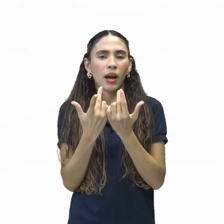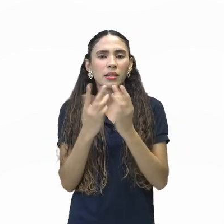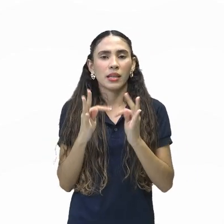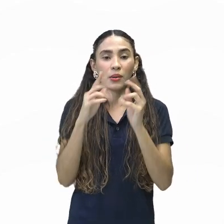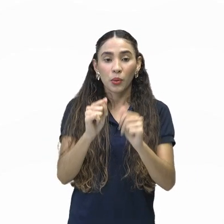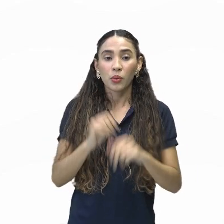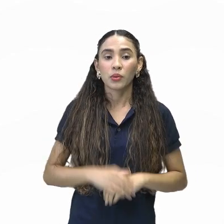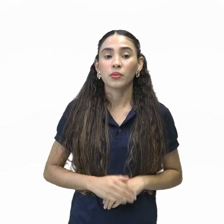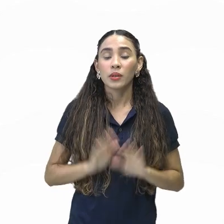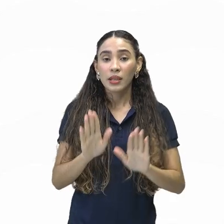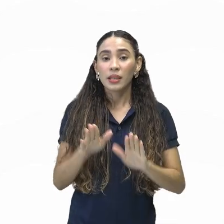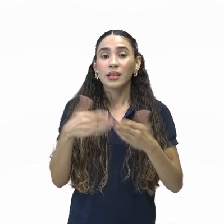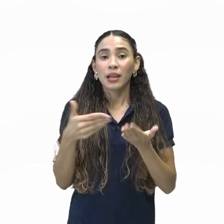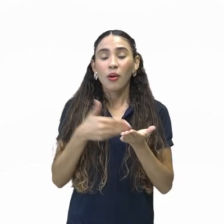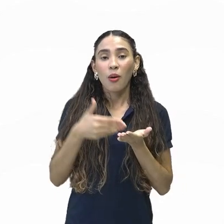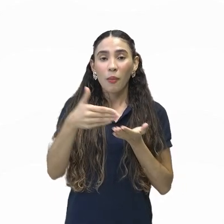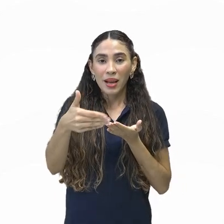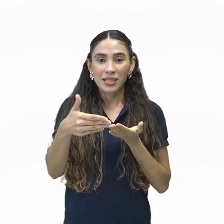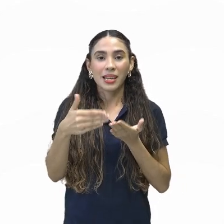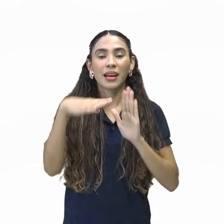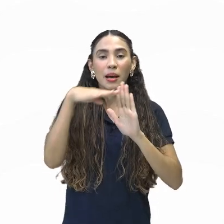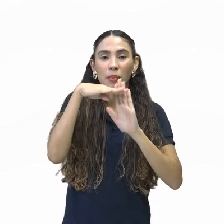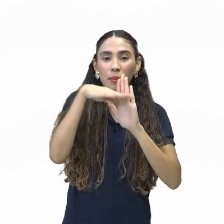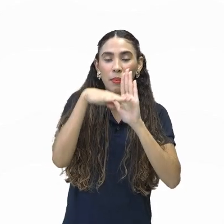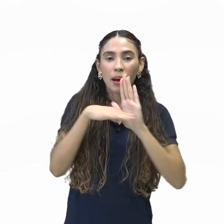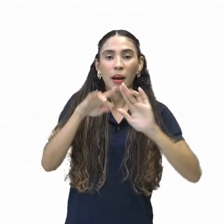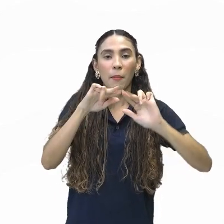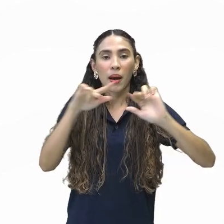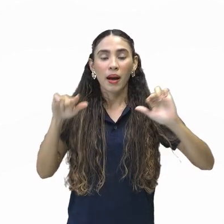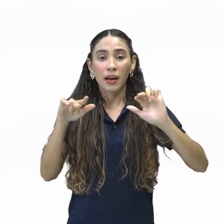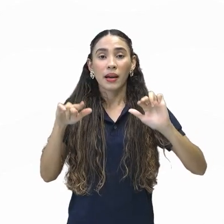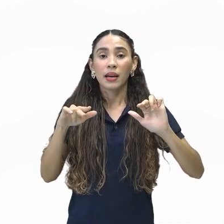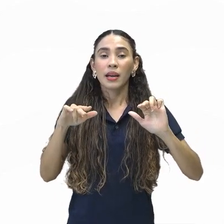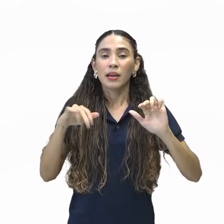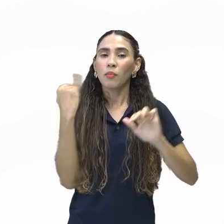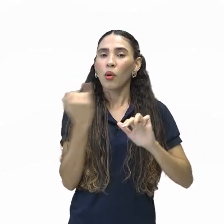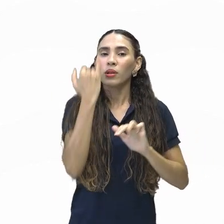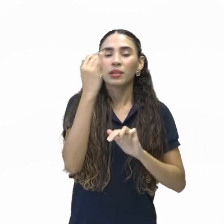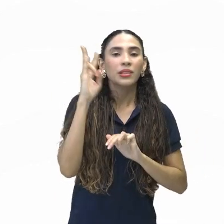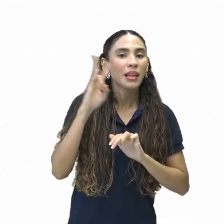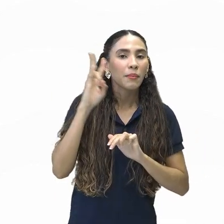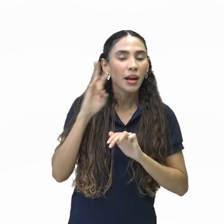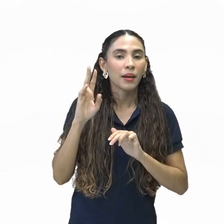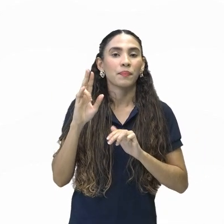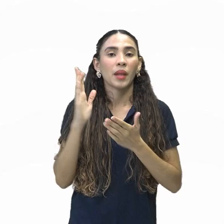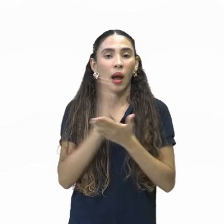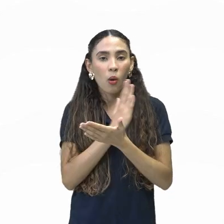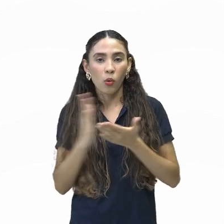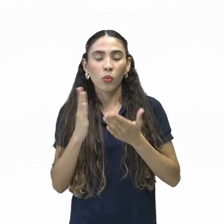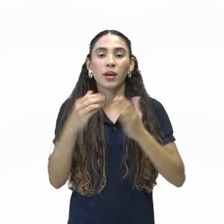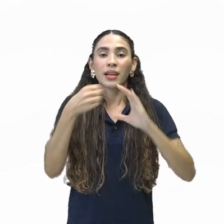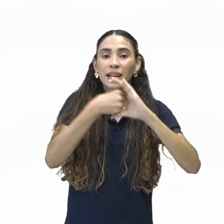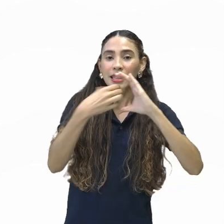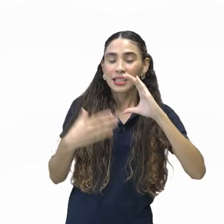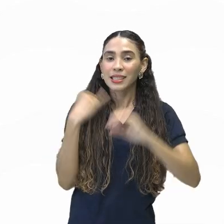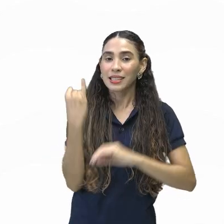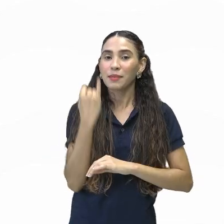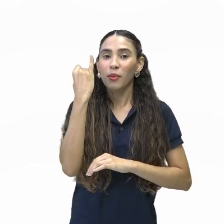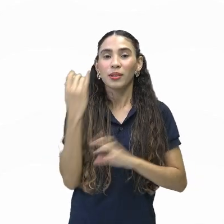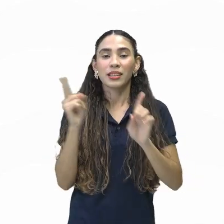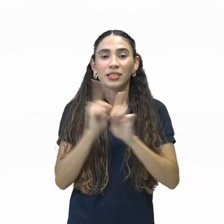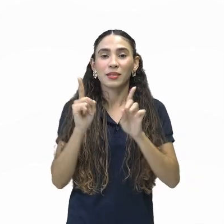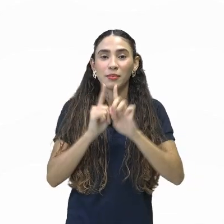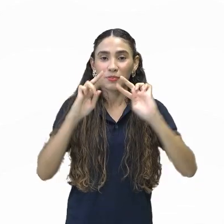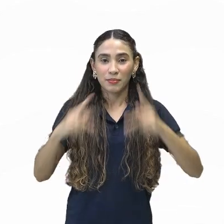eles. Então, para a gente começar a classificar essa diversidade, vale relembrar aí algumas características importantes dos